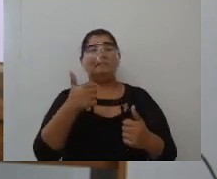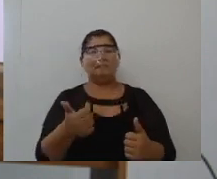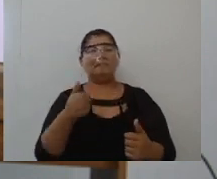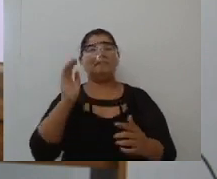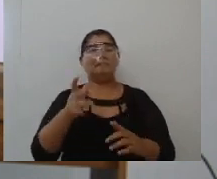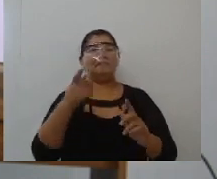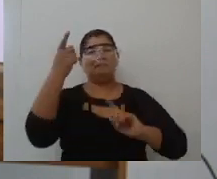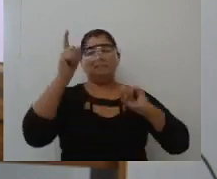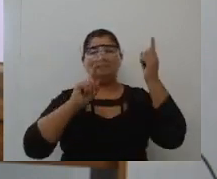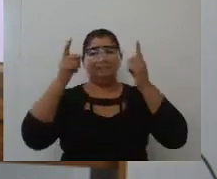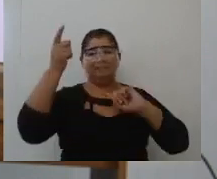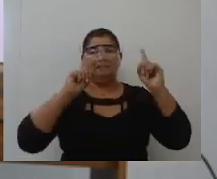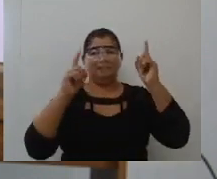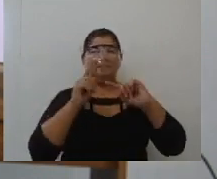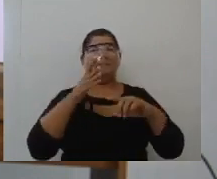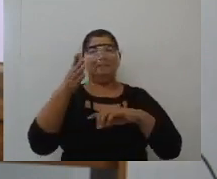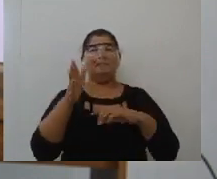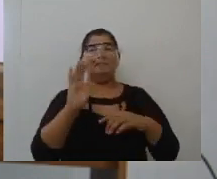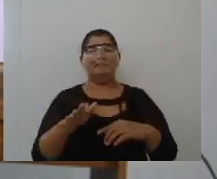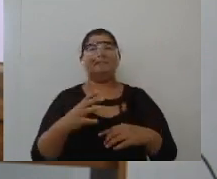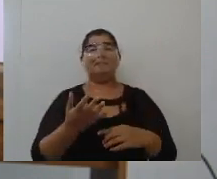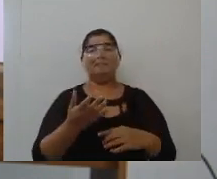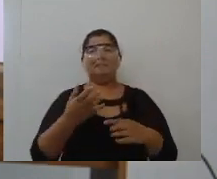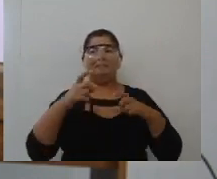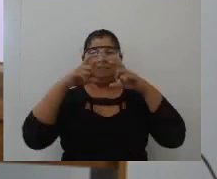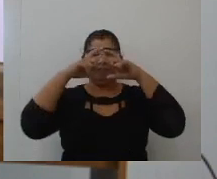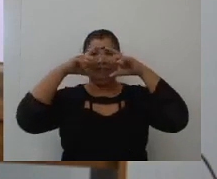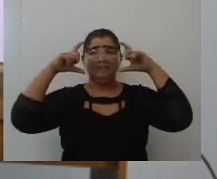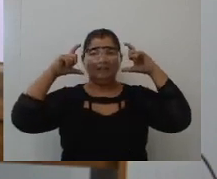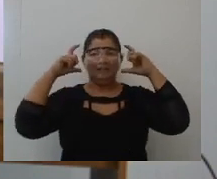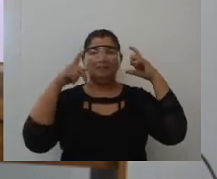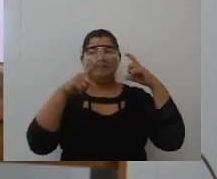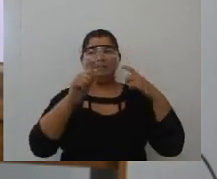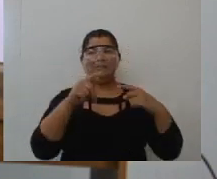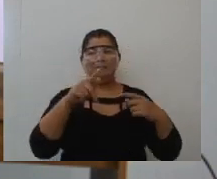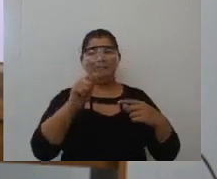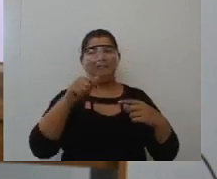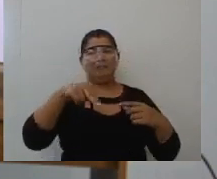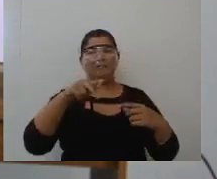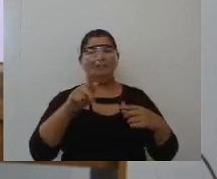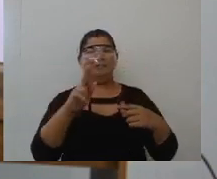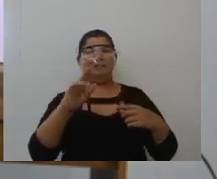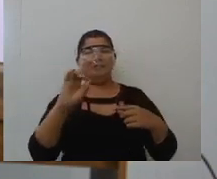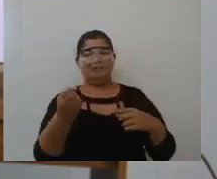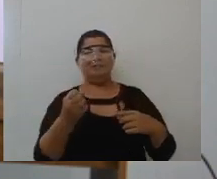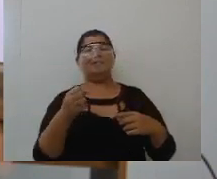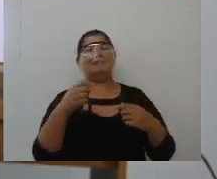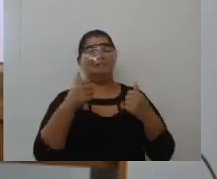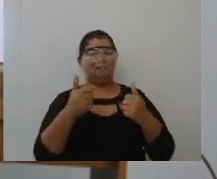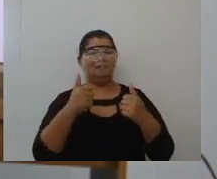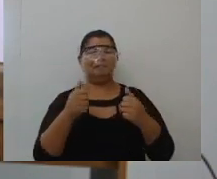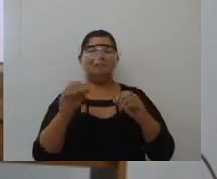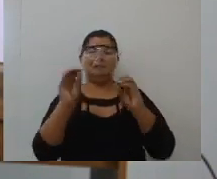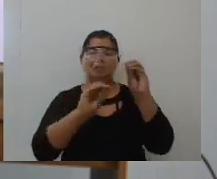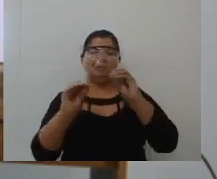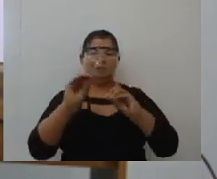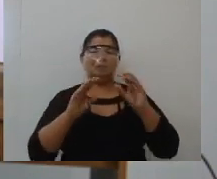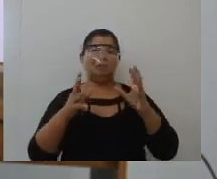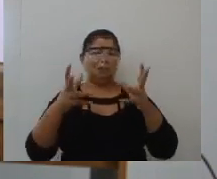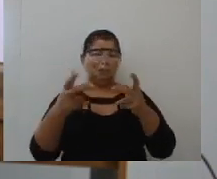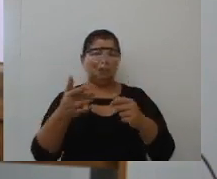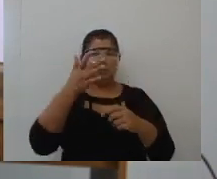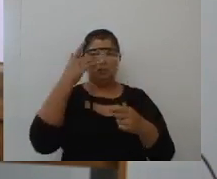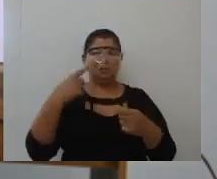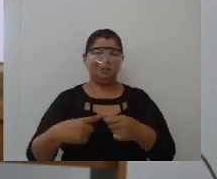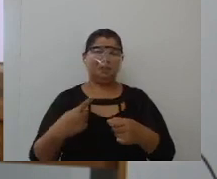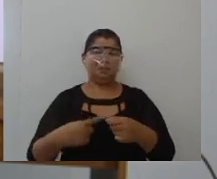Bezerros. Os Papangus, né? Terra dos Papangus? Gosto. Carnaval muito bonito, muito organizado. Um beijo para todo mundo aí de